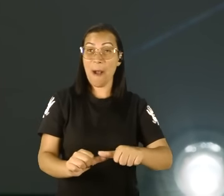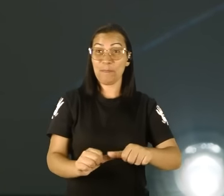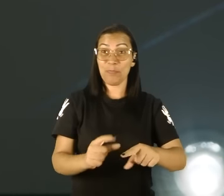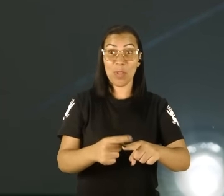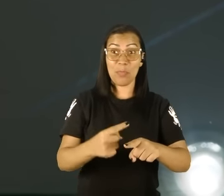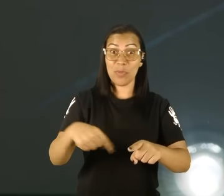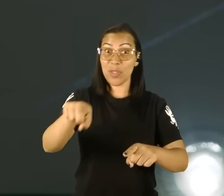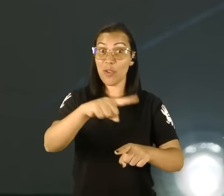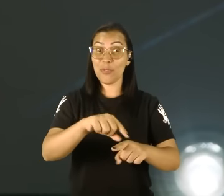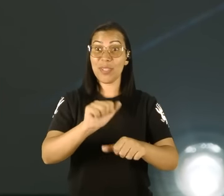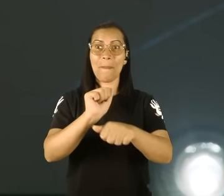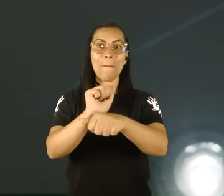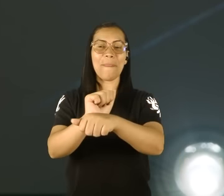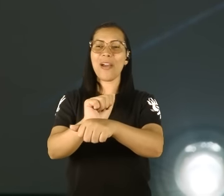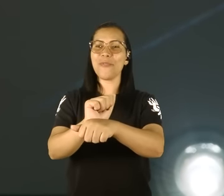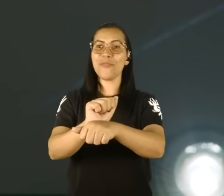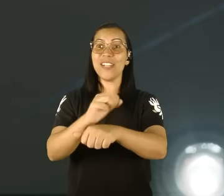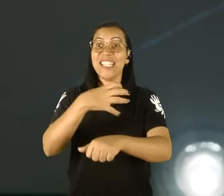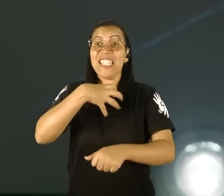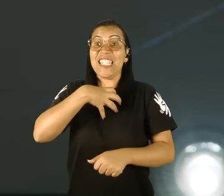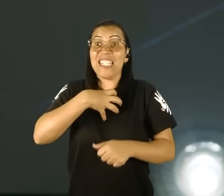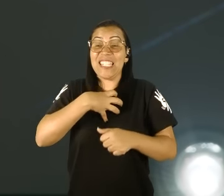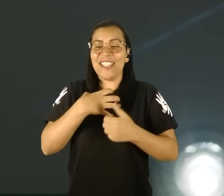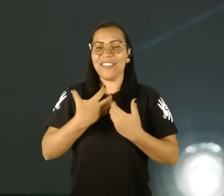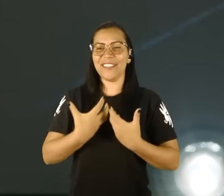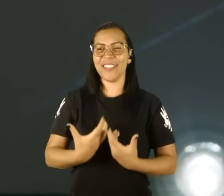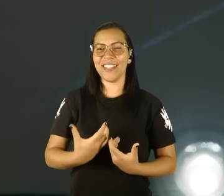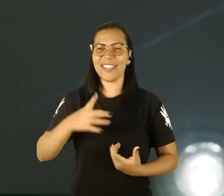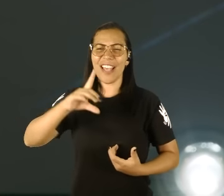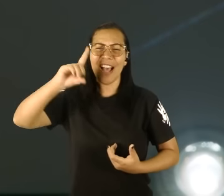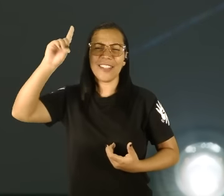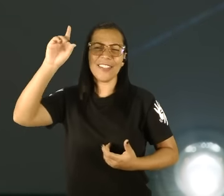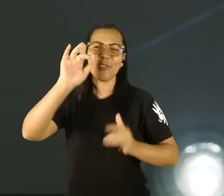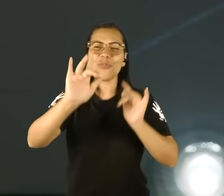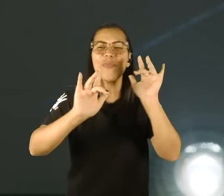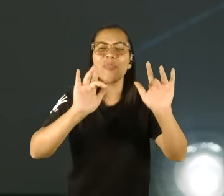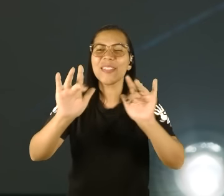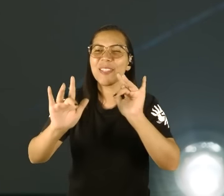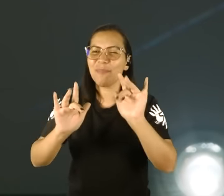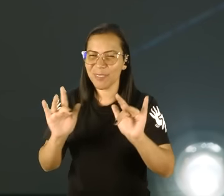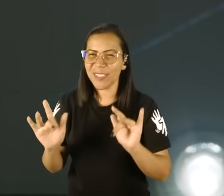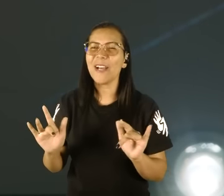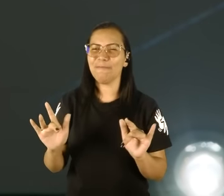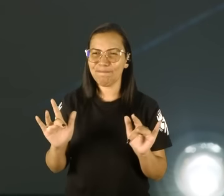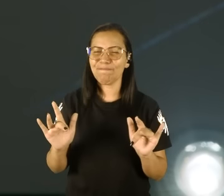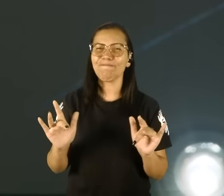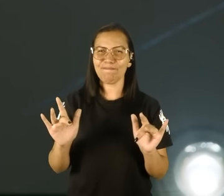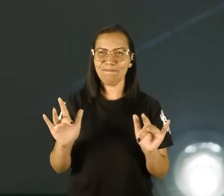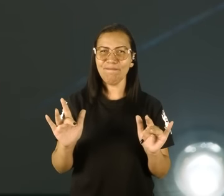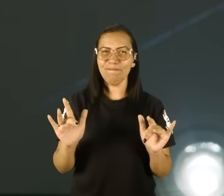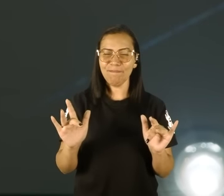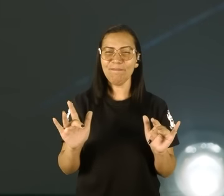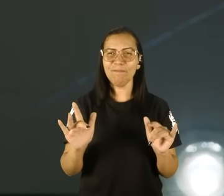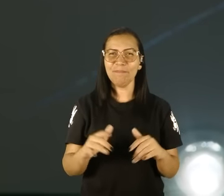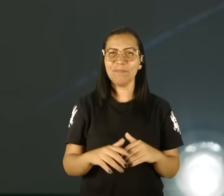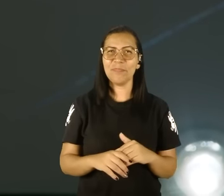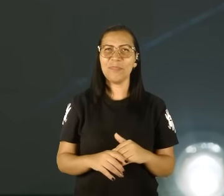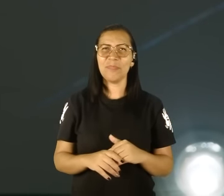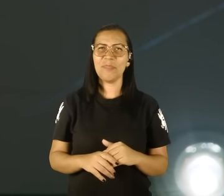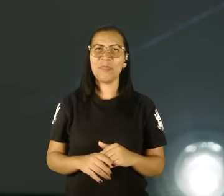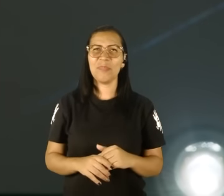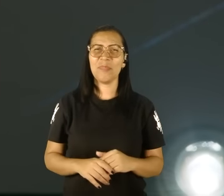belo membro de igreja e não honrar a presença de Deus quando está fora da casa de Deus. Não adianta estar aqui dentro de